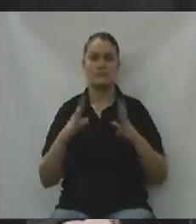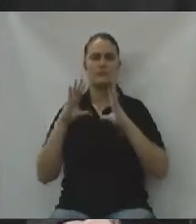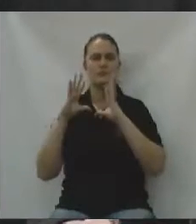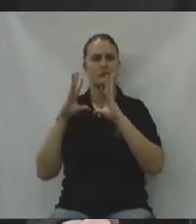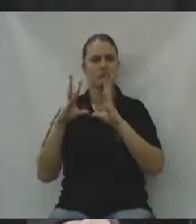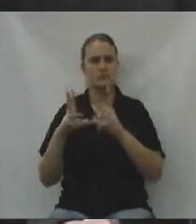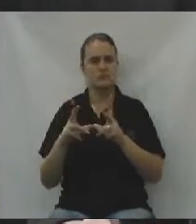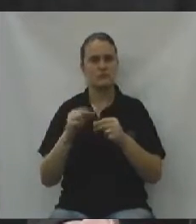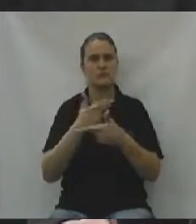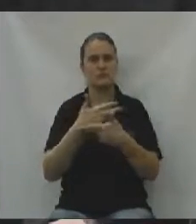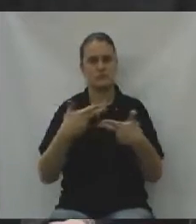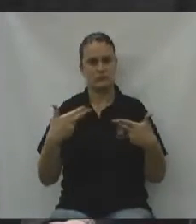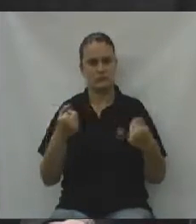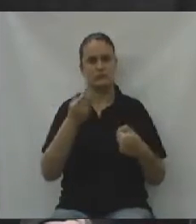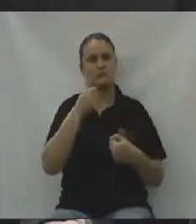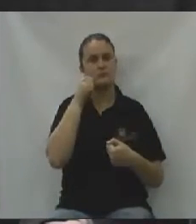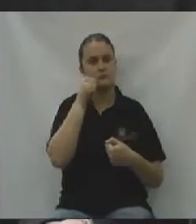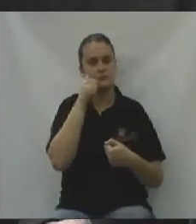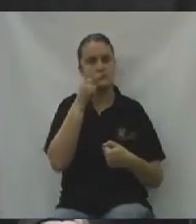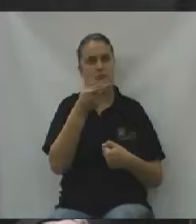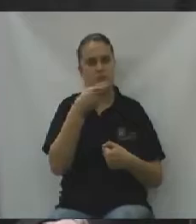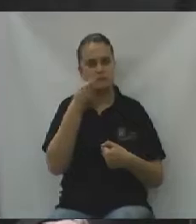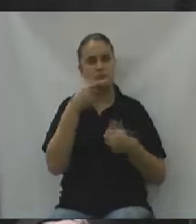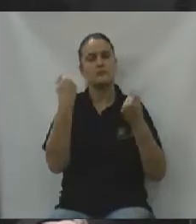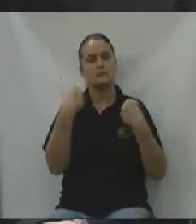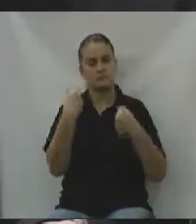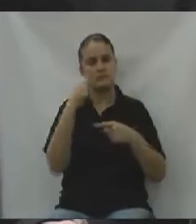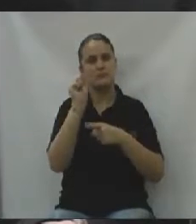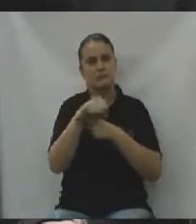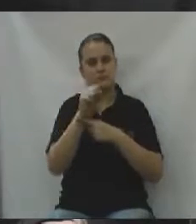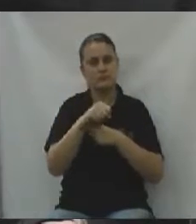todos esses pontos estão sendo